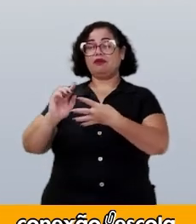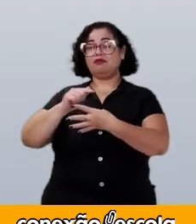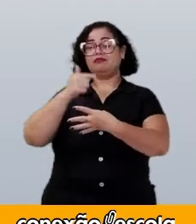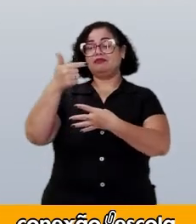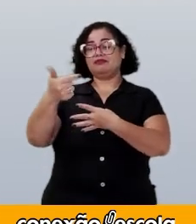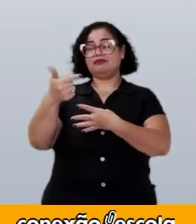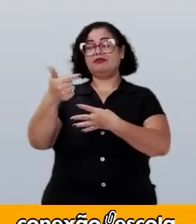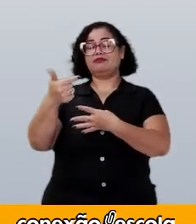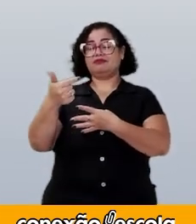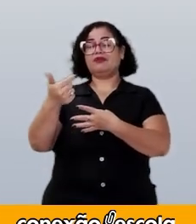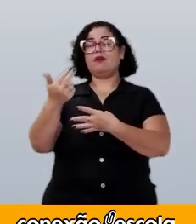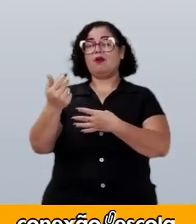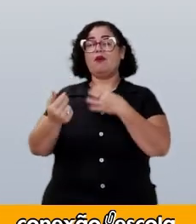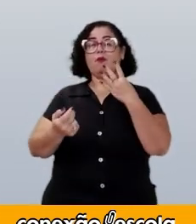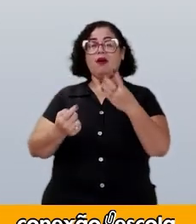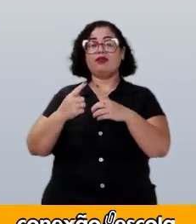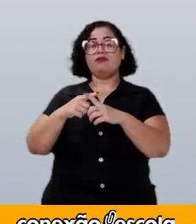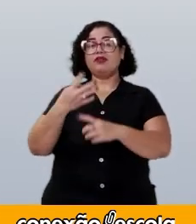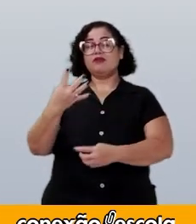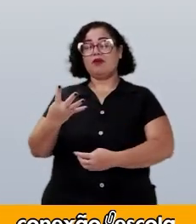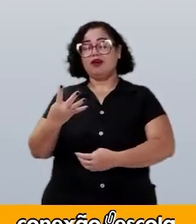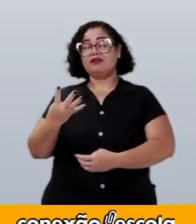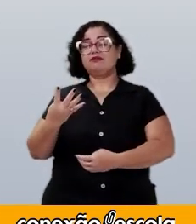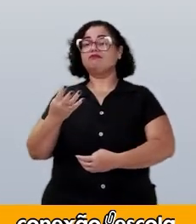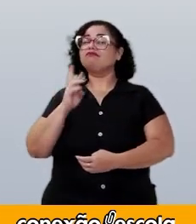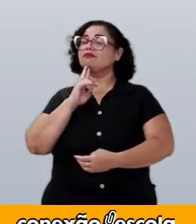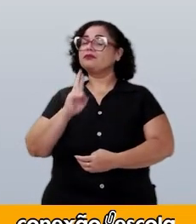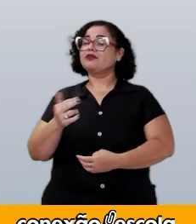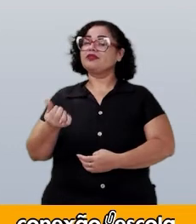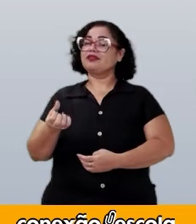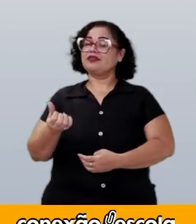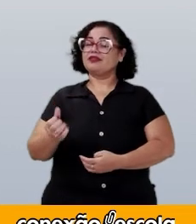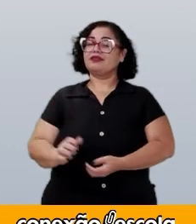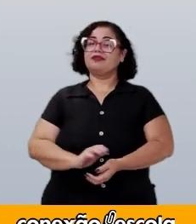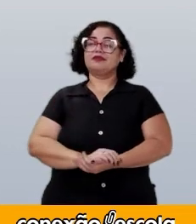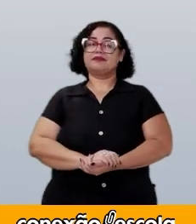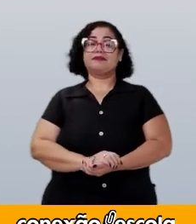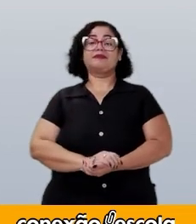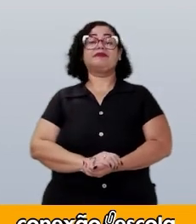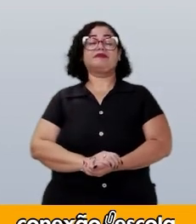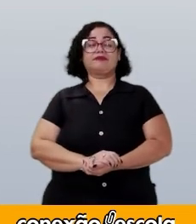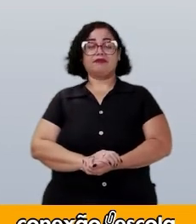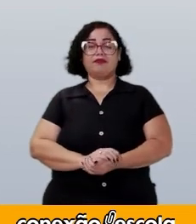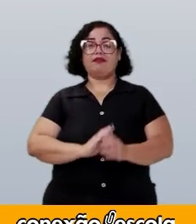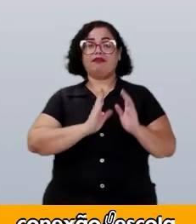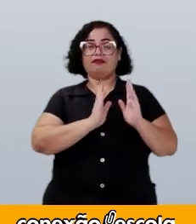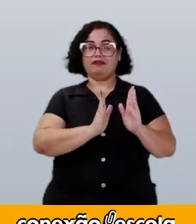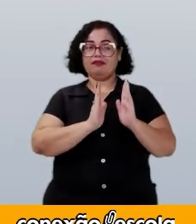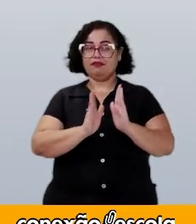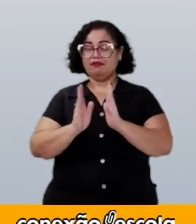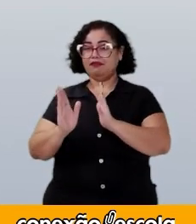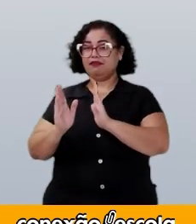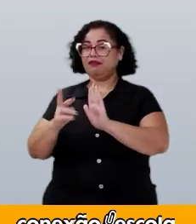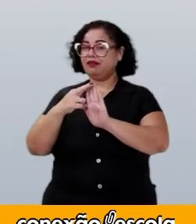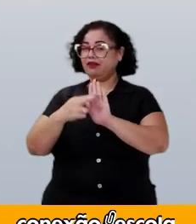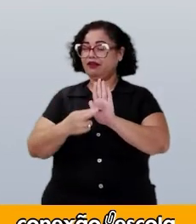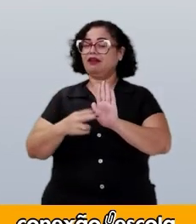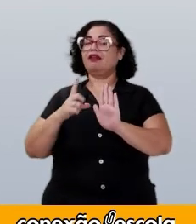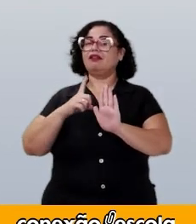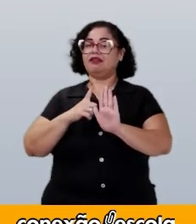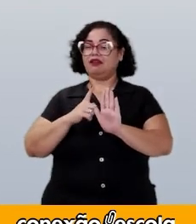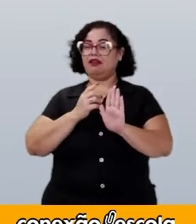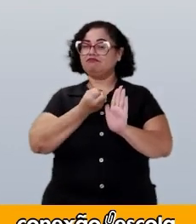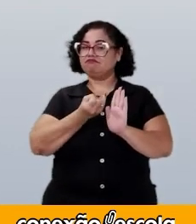elevado ao quadrado, que é igual a 4 vezes 4, que é 16. Existe regularidade na sequência de